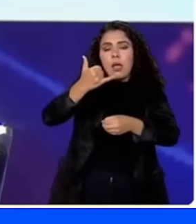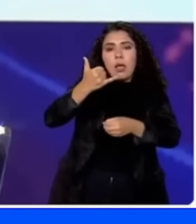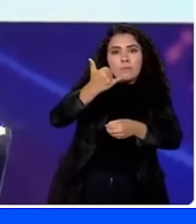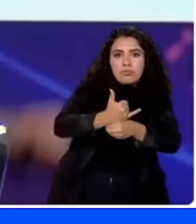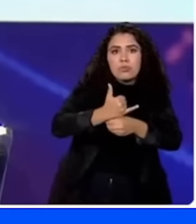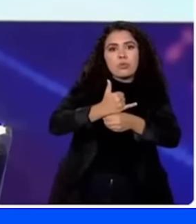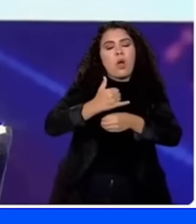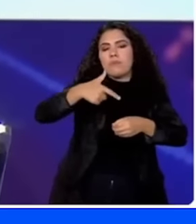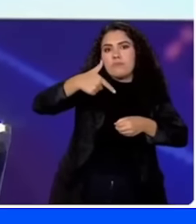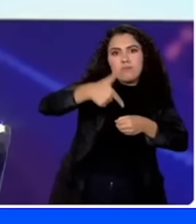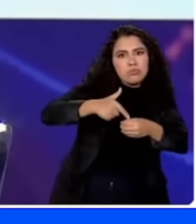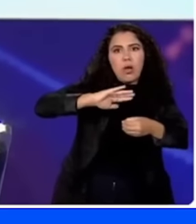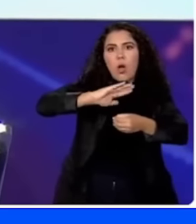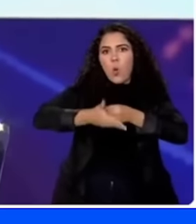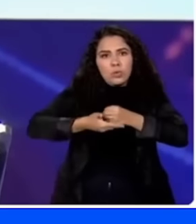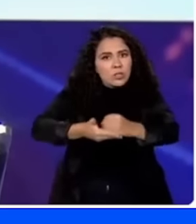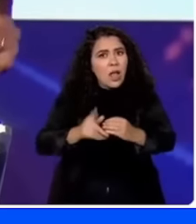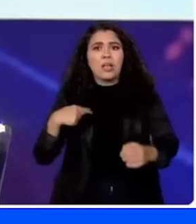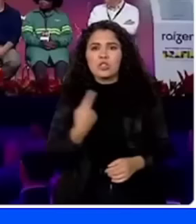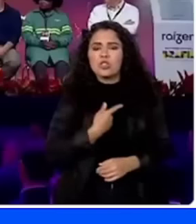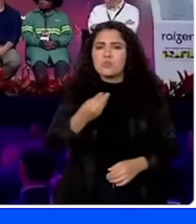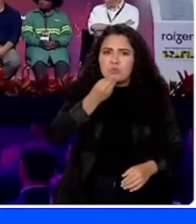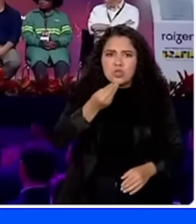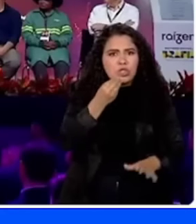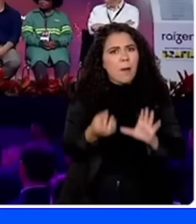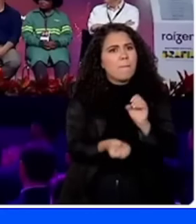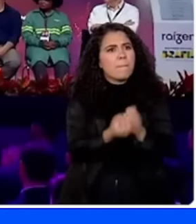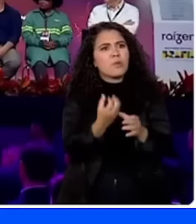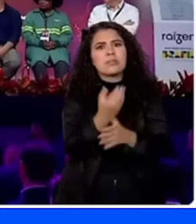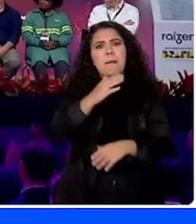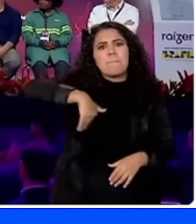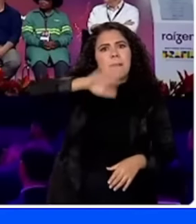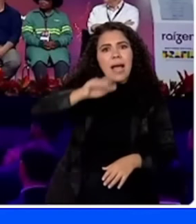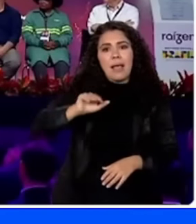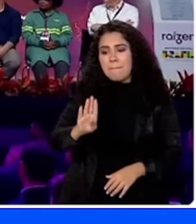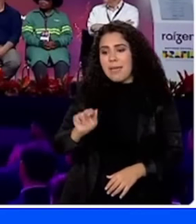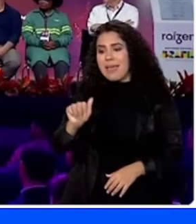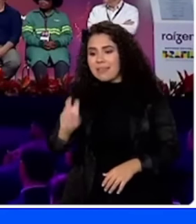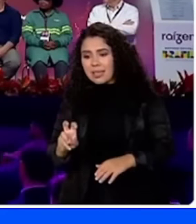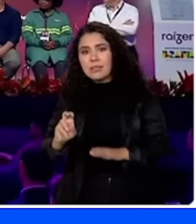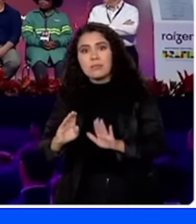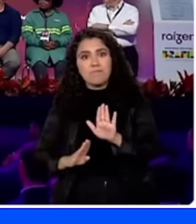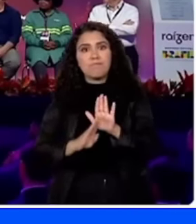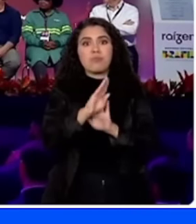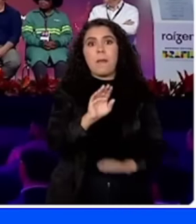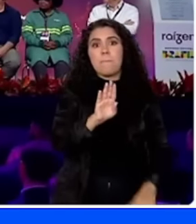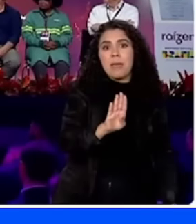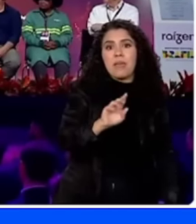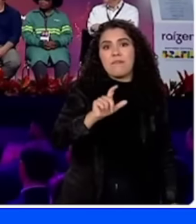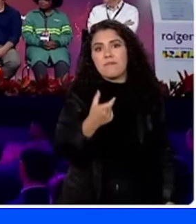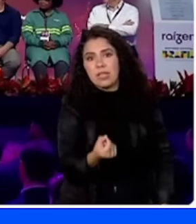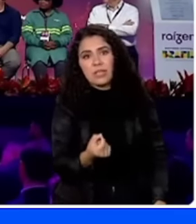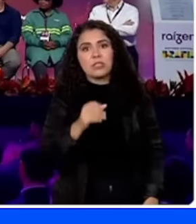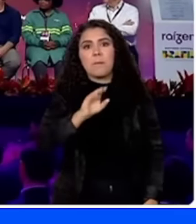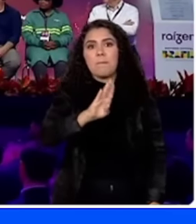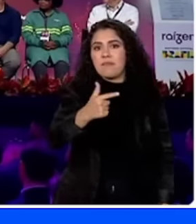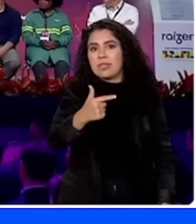estar produzindo muito mais. A gente aumentou para B15, a gente pode aumentar para B20, para